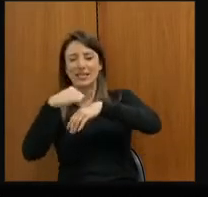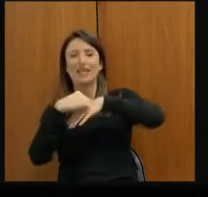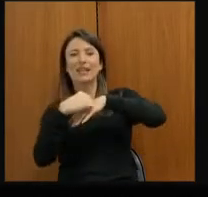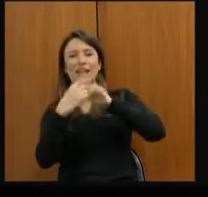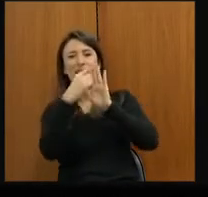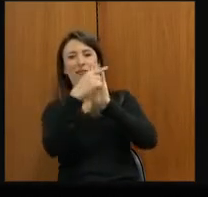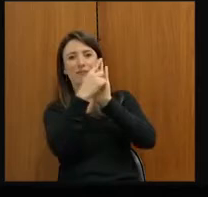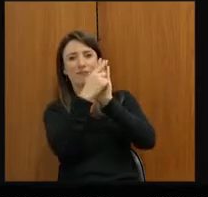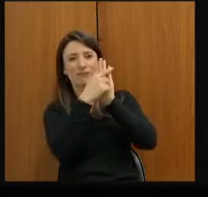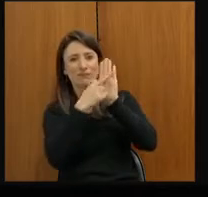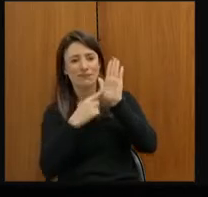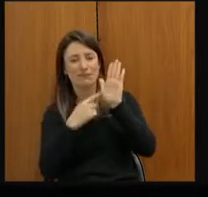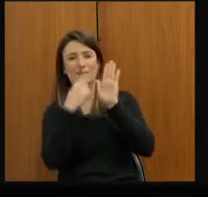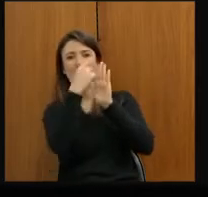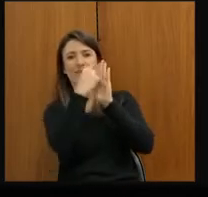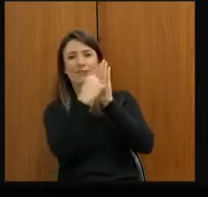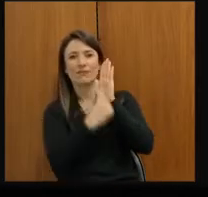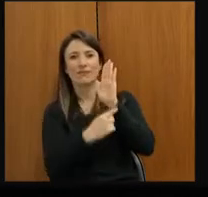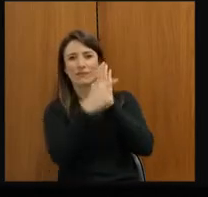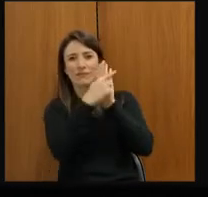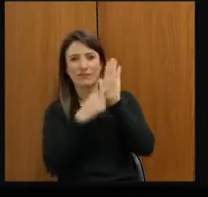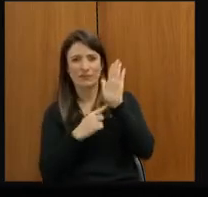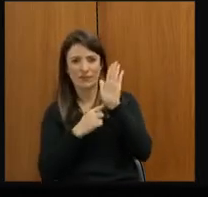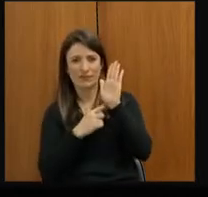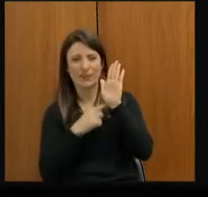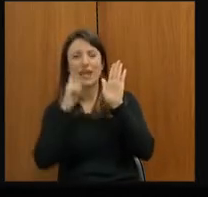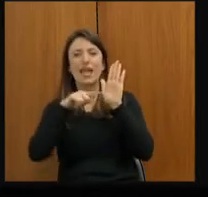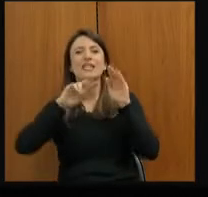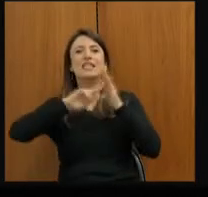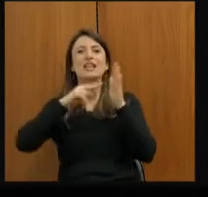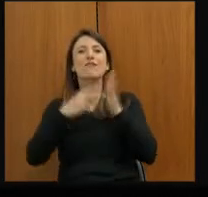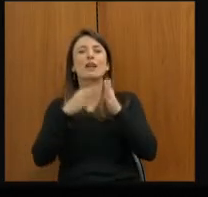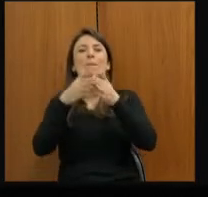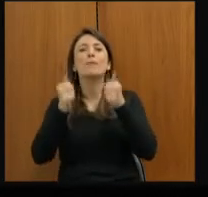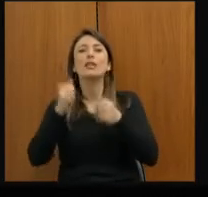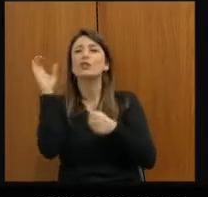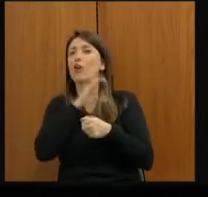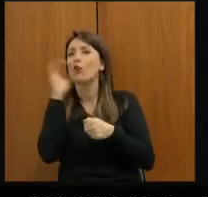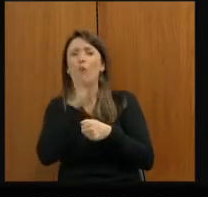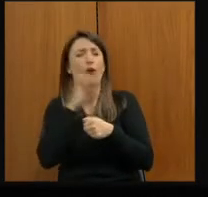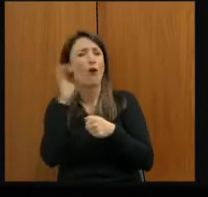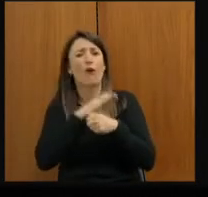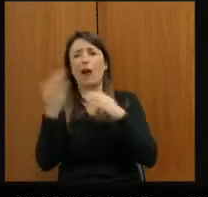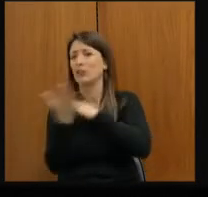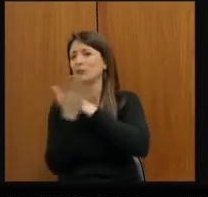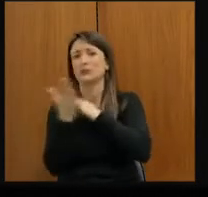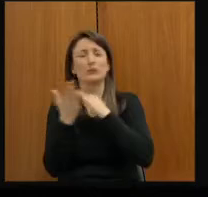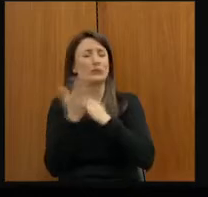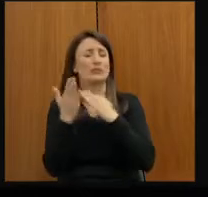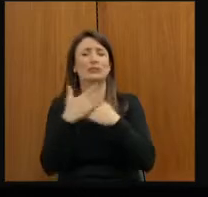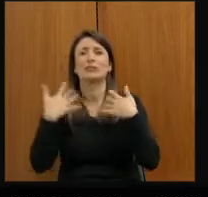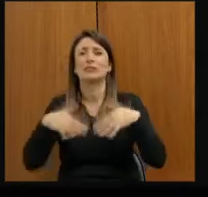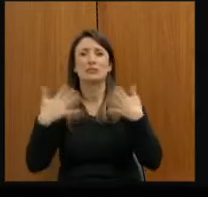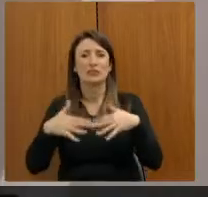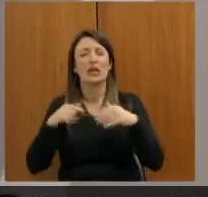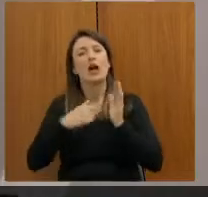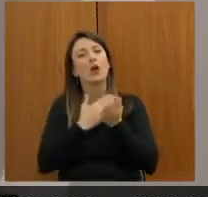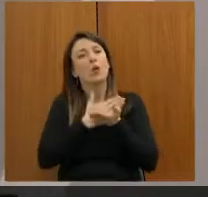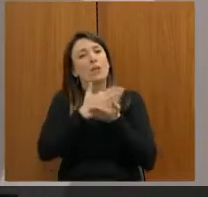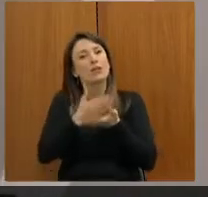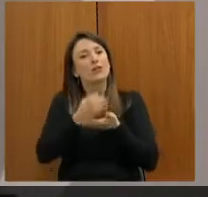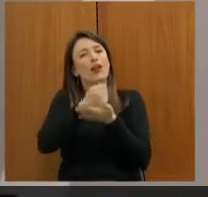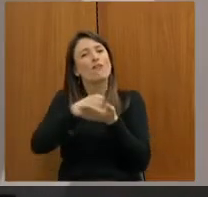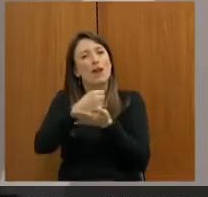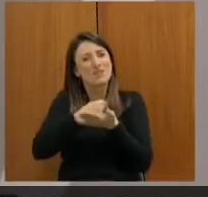socorro numa farmácia começou a campanha em farmácias do Estado essa